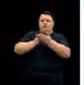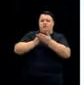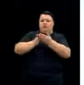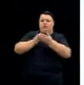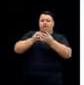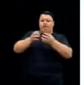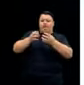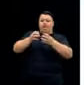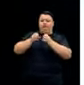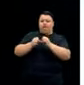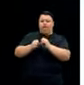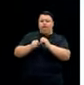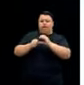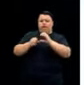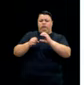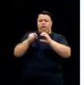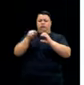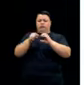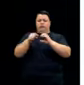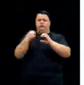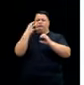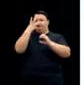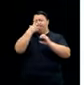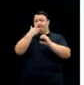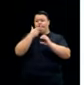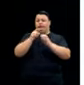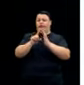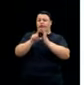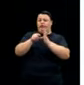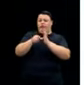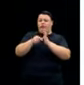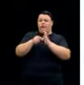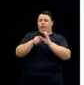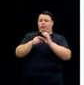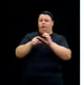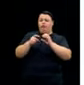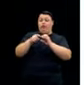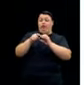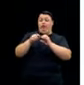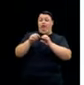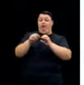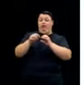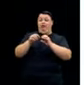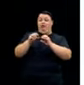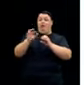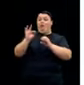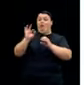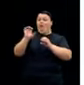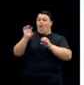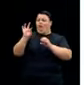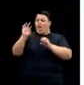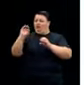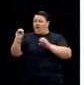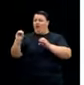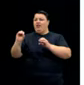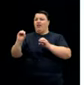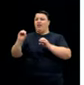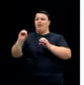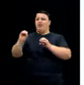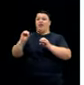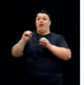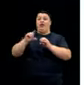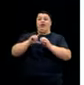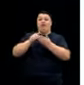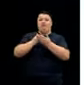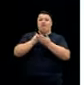embrião bem bonitinho que nasce a criança, o feto, né? Então, aqui nós vemos o ovo fertilizado,